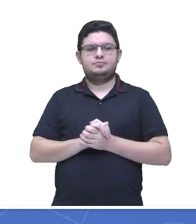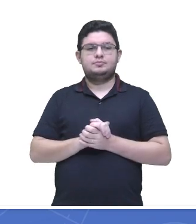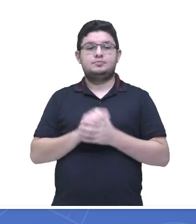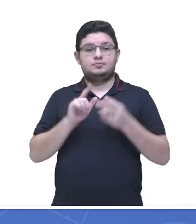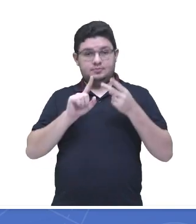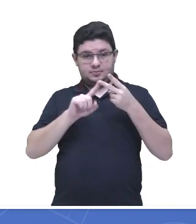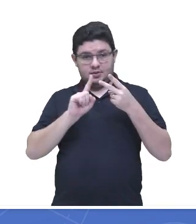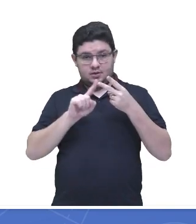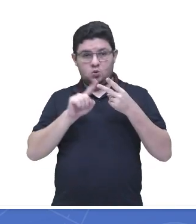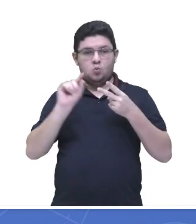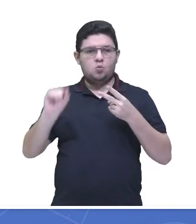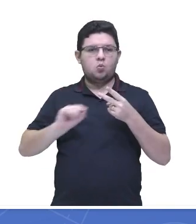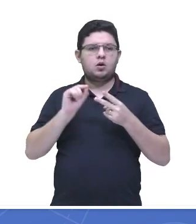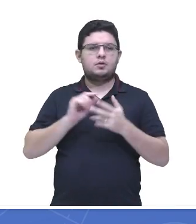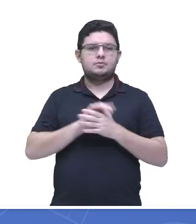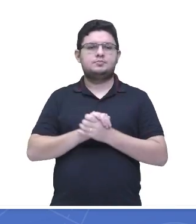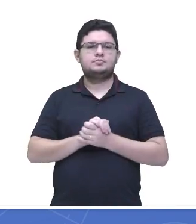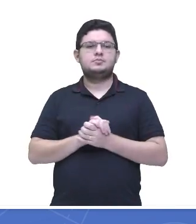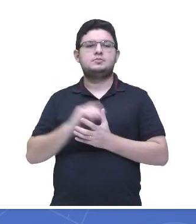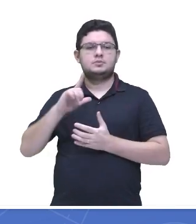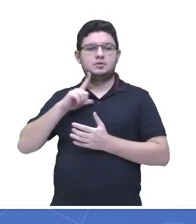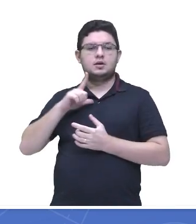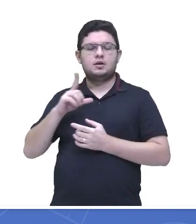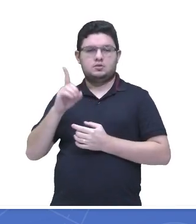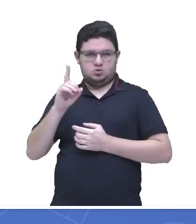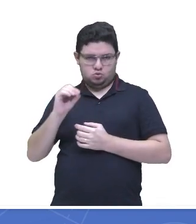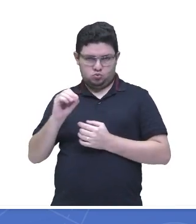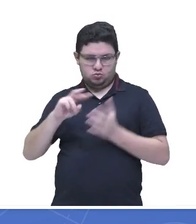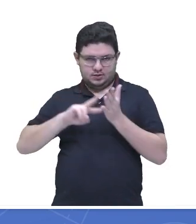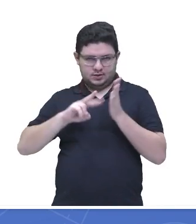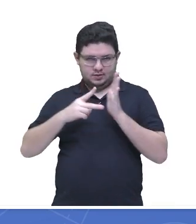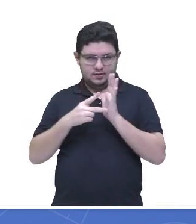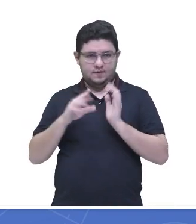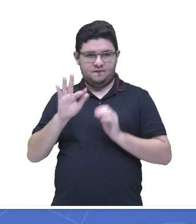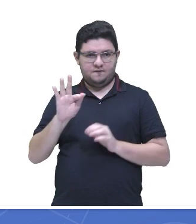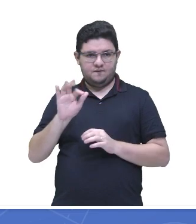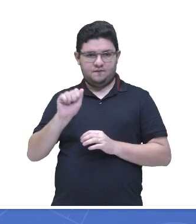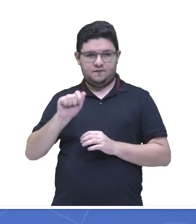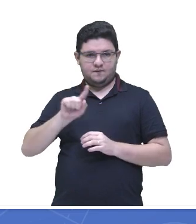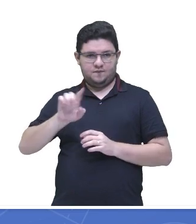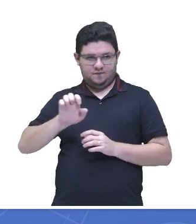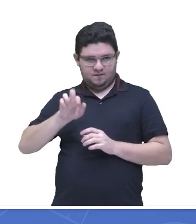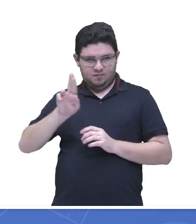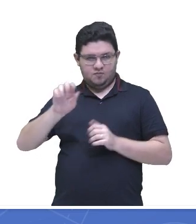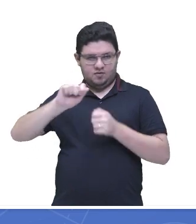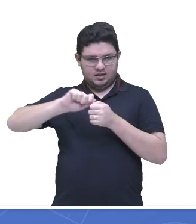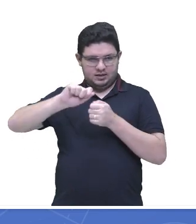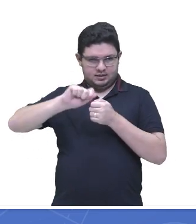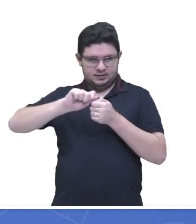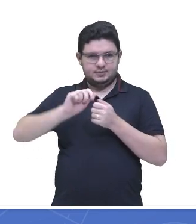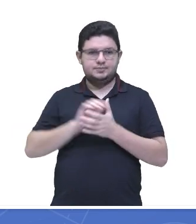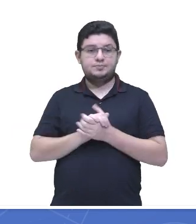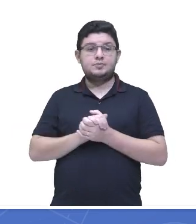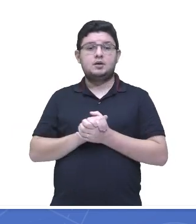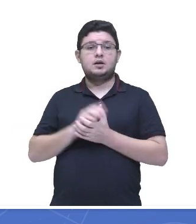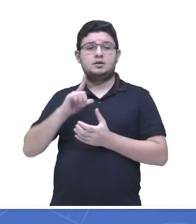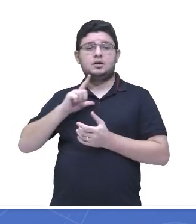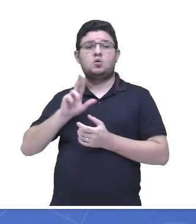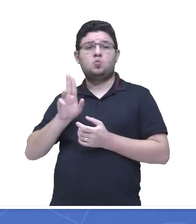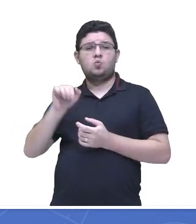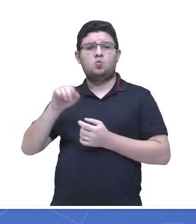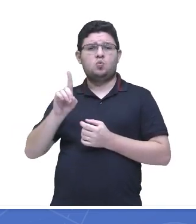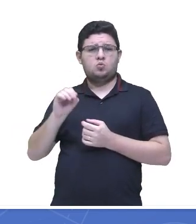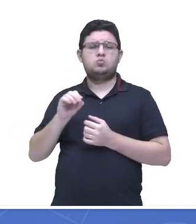Na próxima, eu tenho um do, que é o verbo raiz, né, fazer.